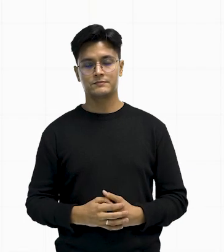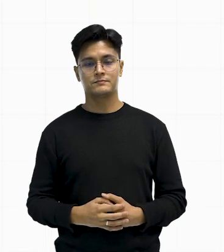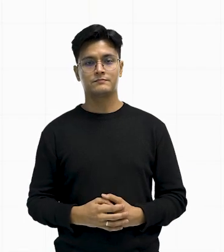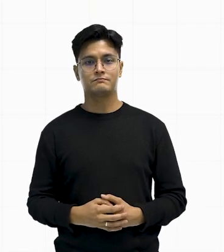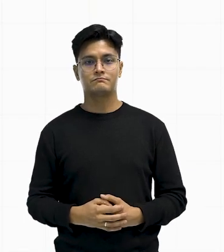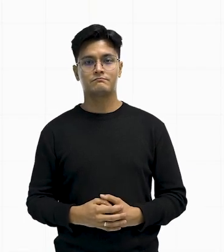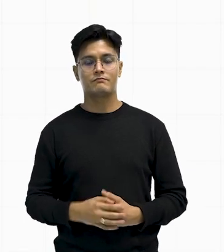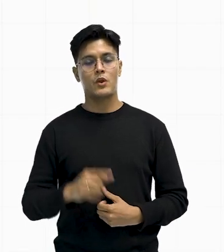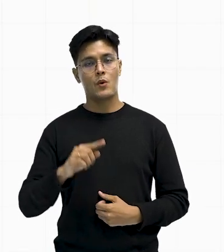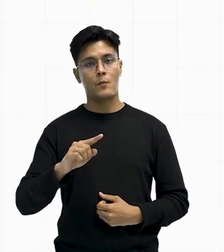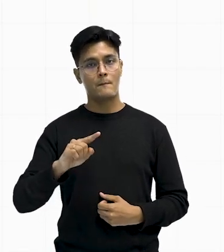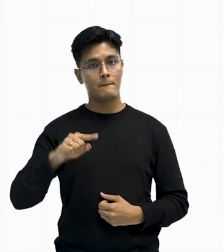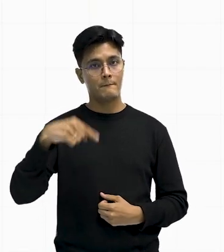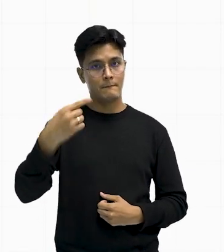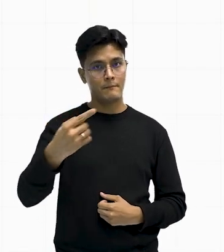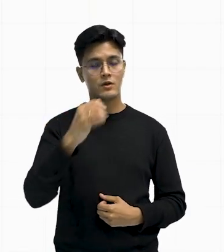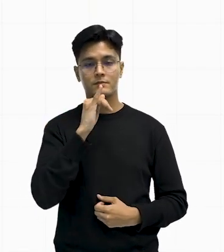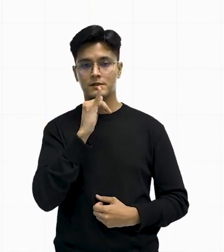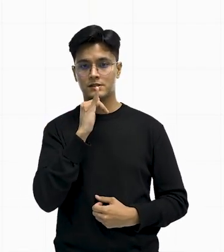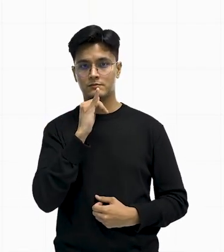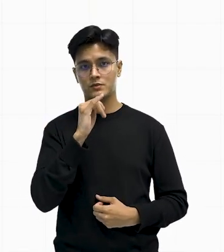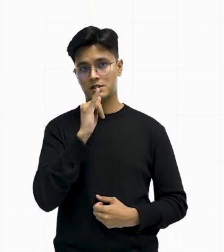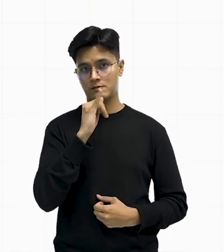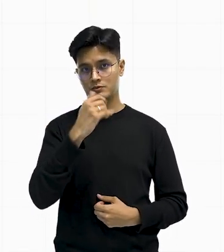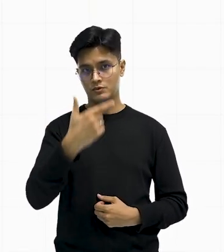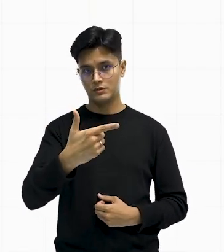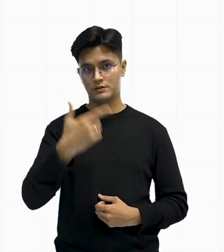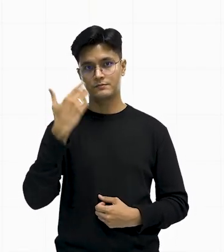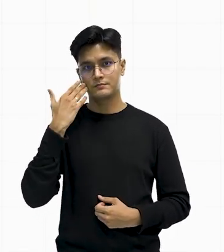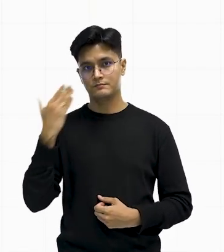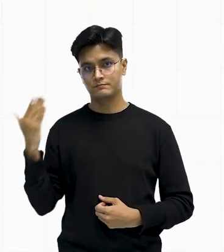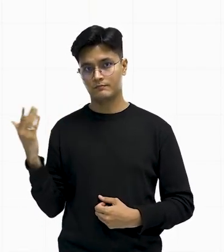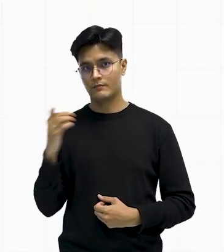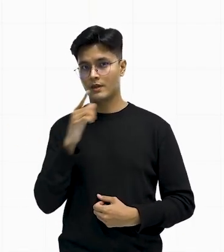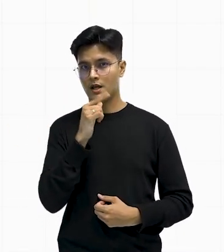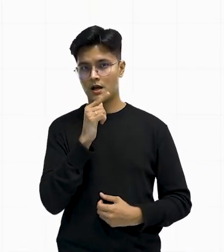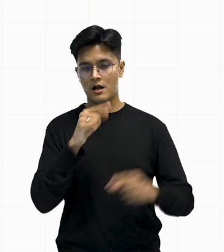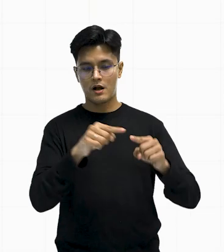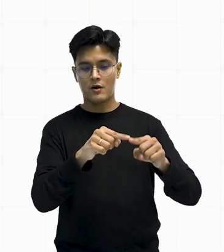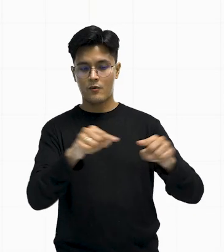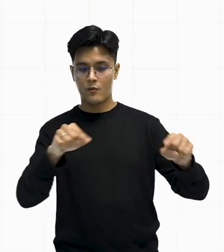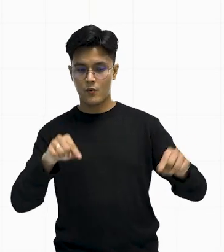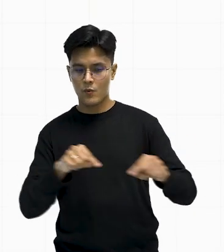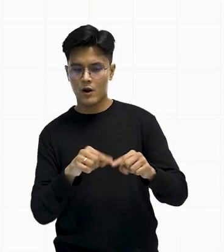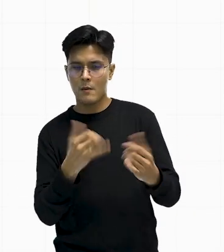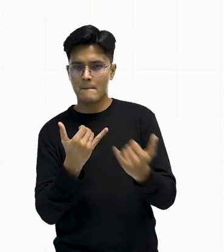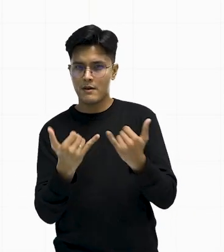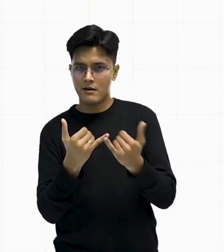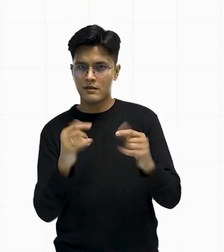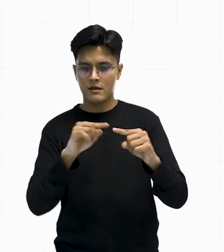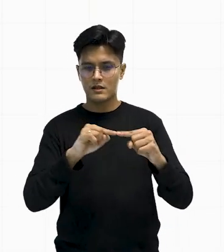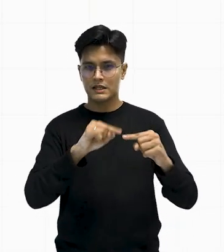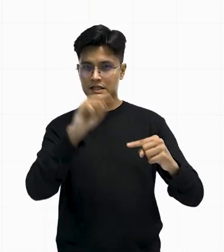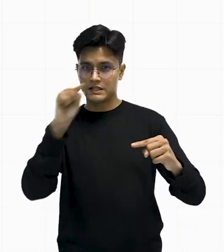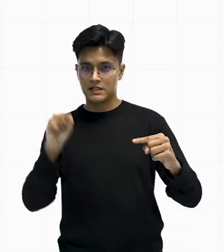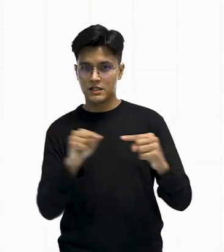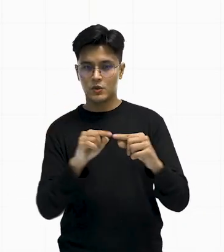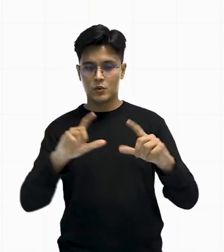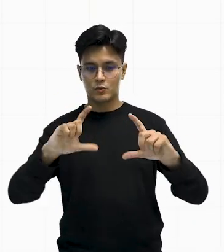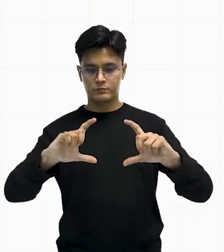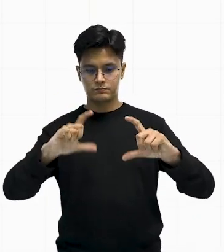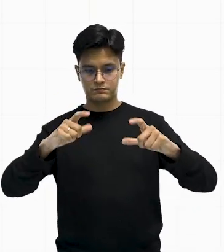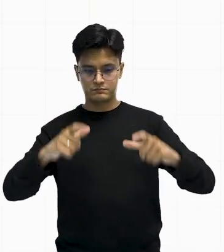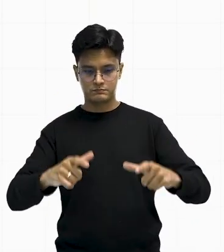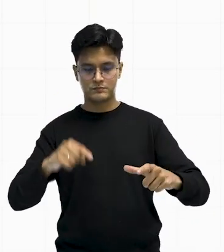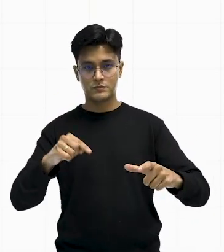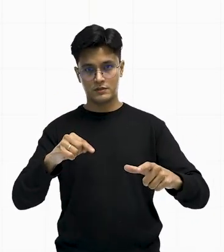Vamos ao nosso próximo exemplo. Olha lá. Uma piscina possui formato circular com um comprimento igual